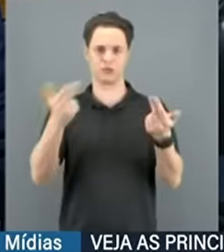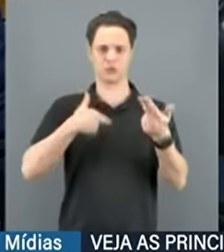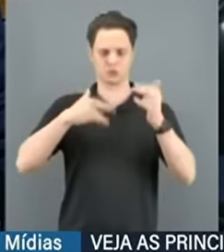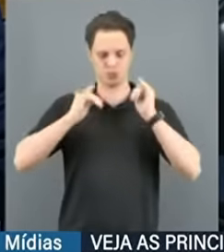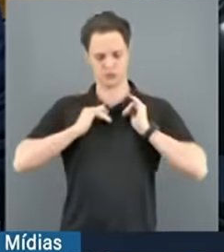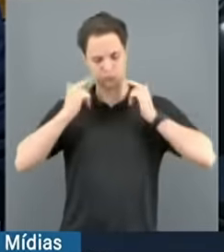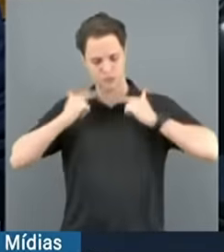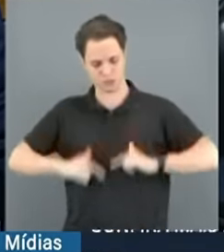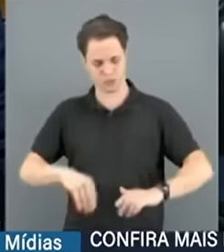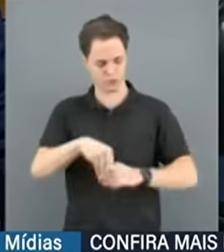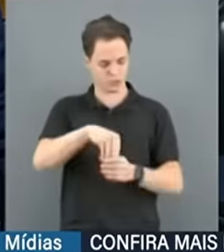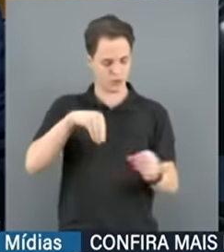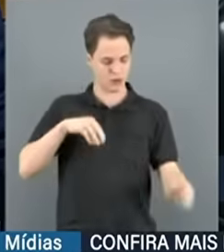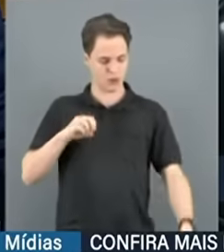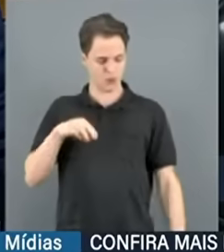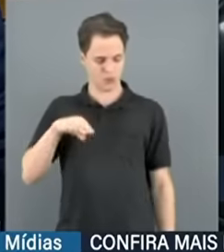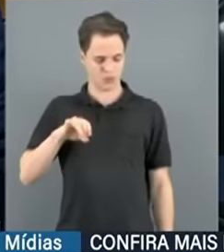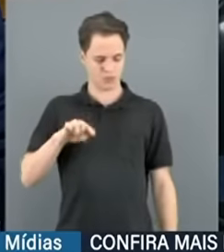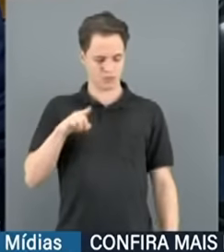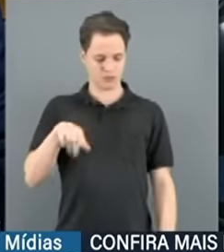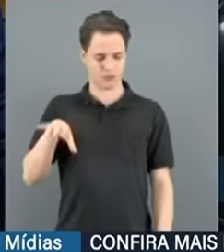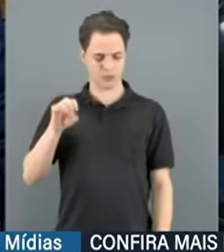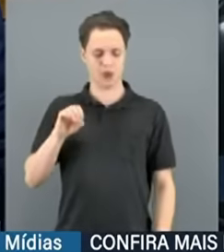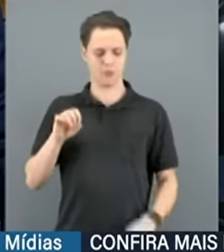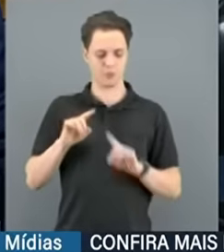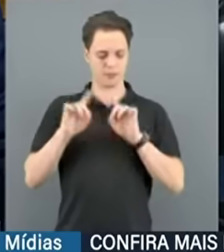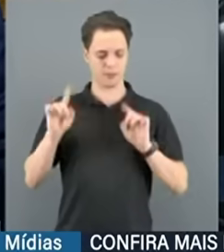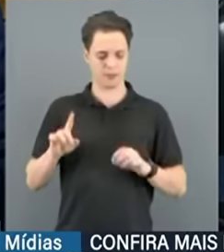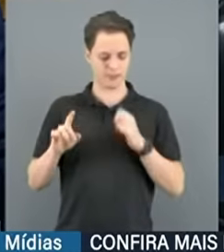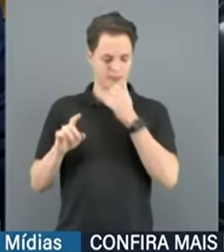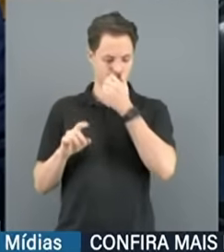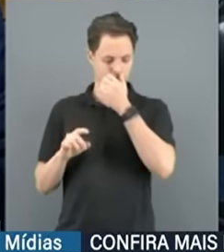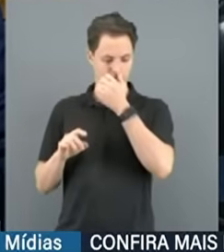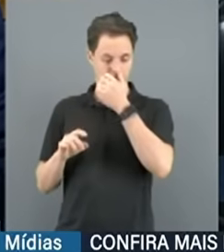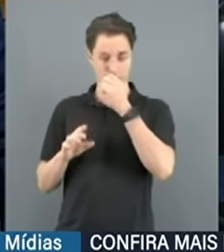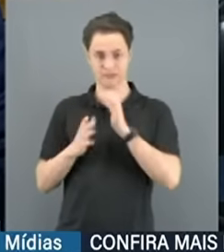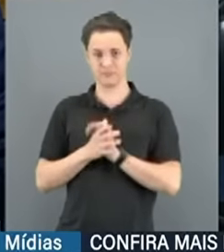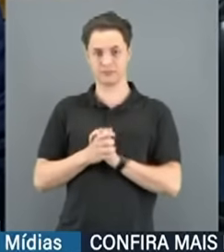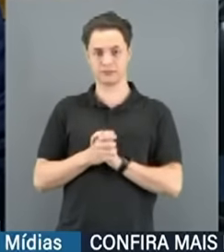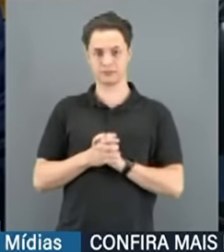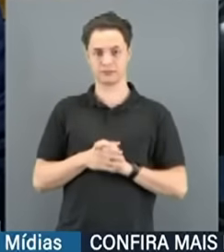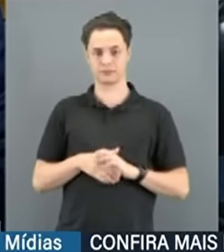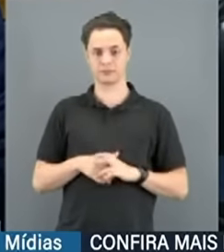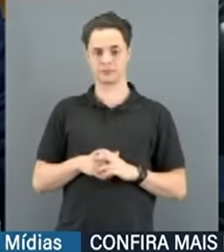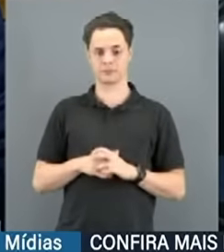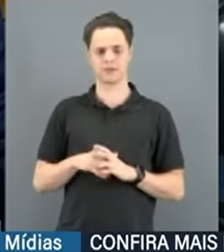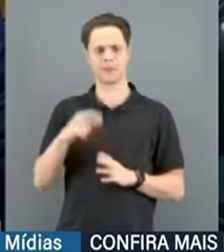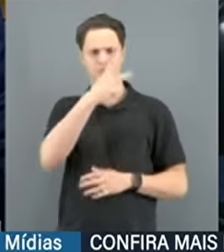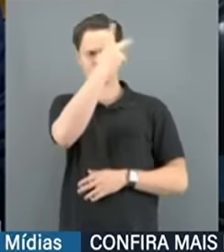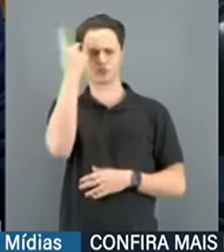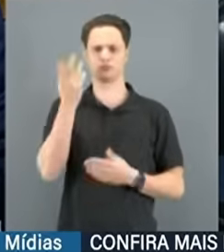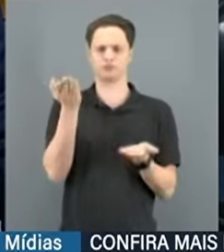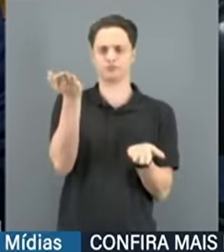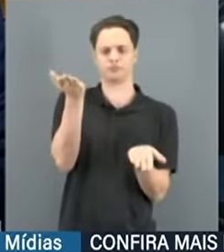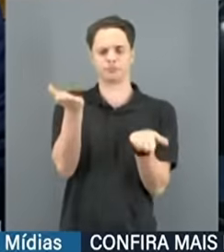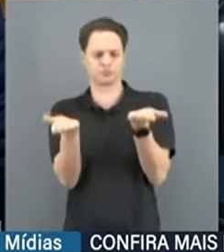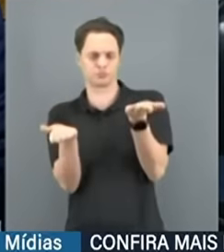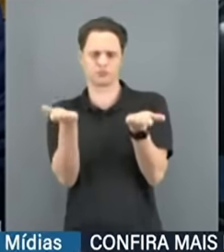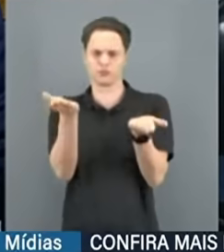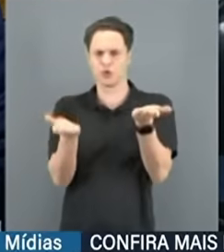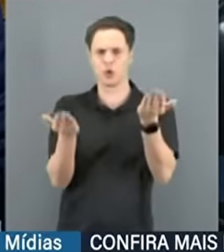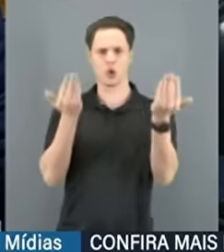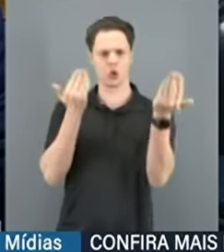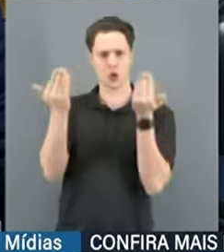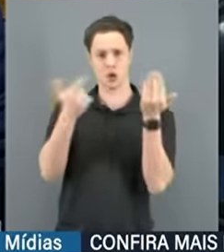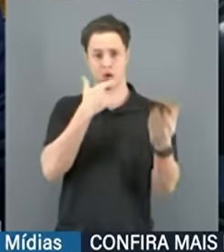como é que lá em São Paulo, alguém que estava numa posição equivalente à do general Dutra aqui